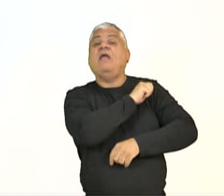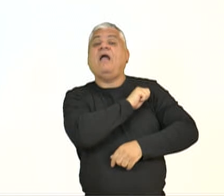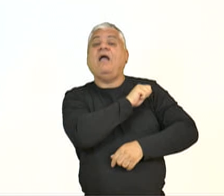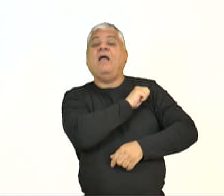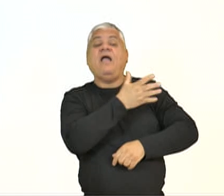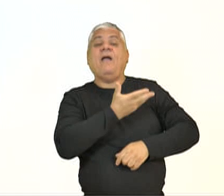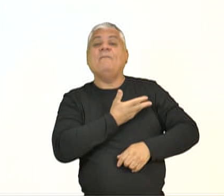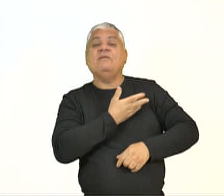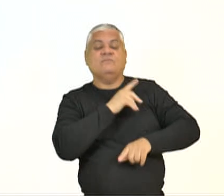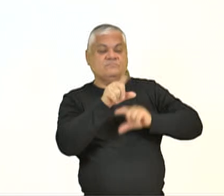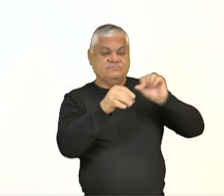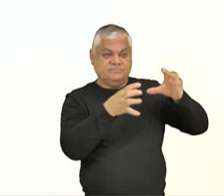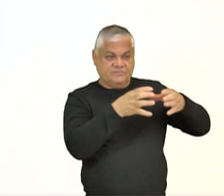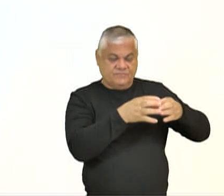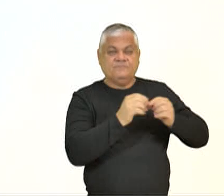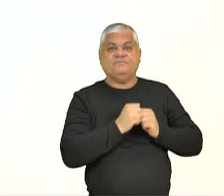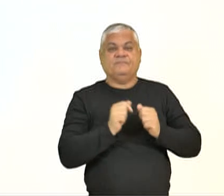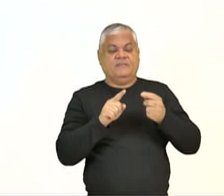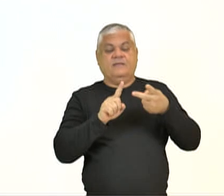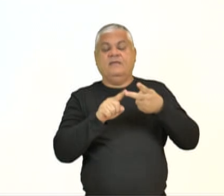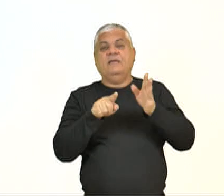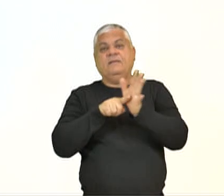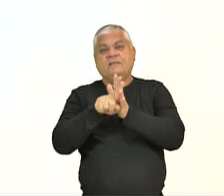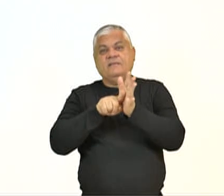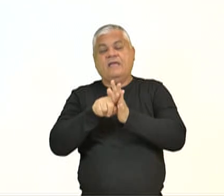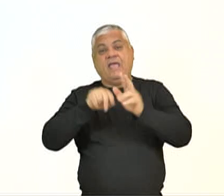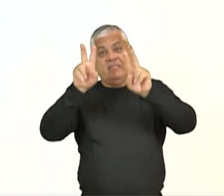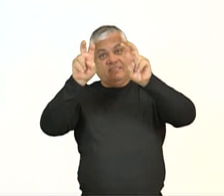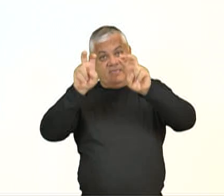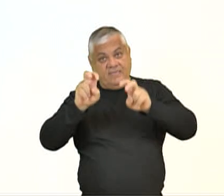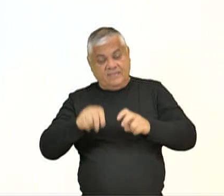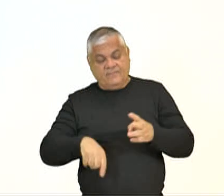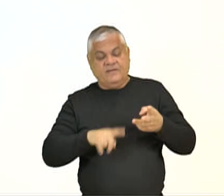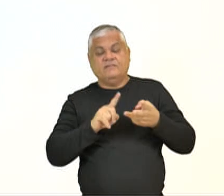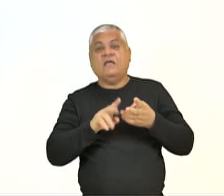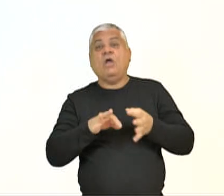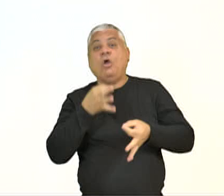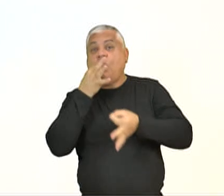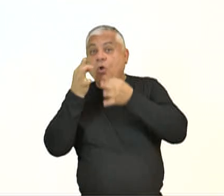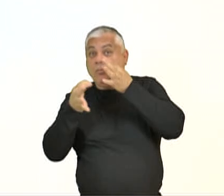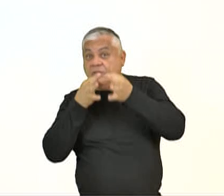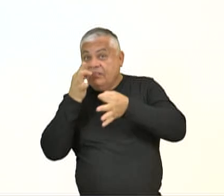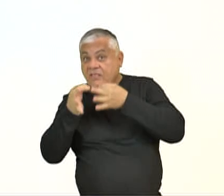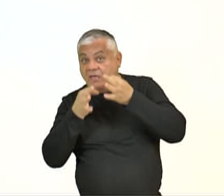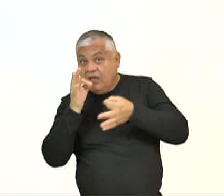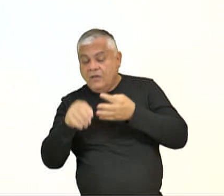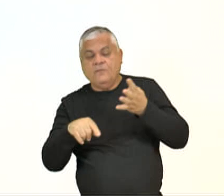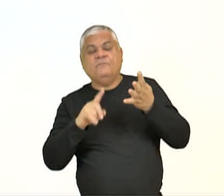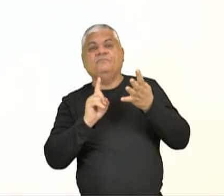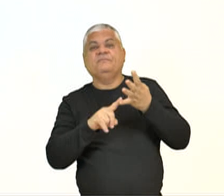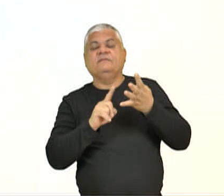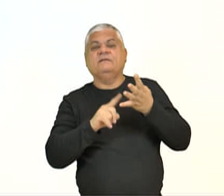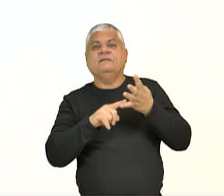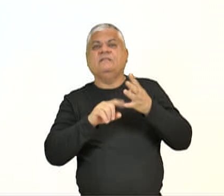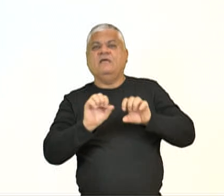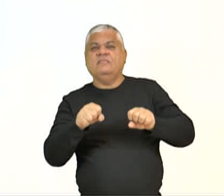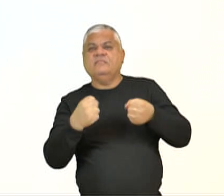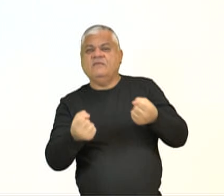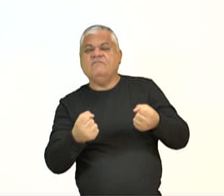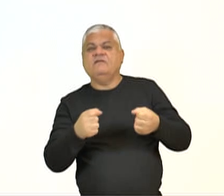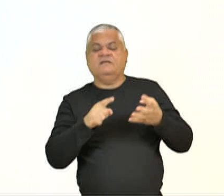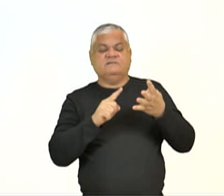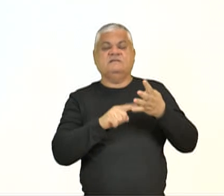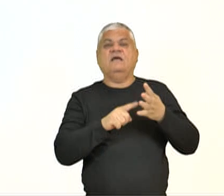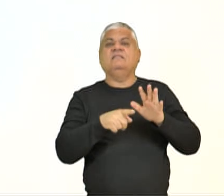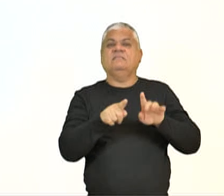estudar, pesquisar sobre um tema, ampliar as ideias e opiniões sobre esse tema, produzir argumentos e exercitar a